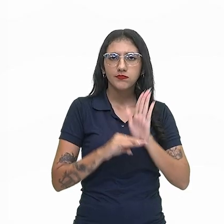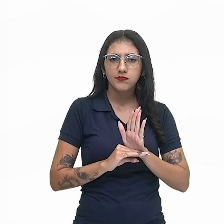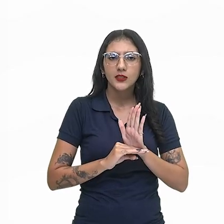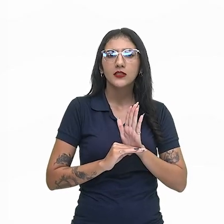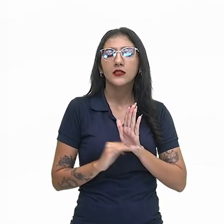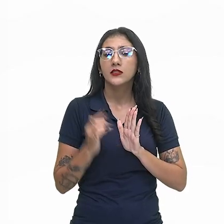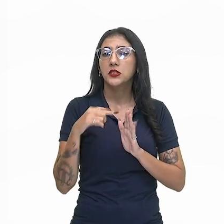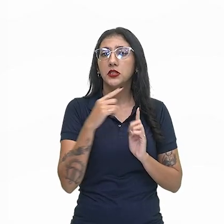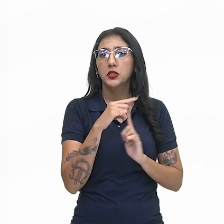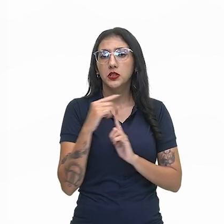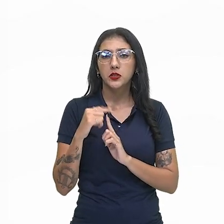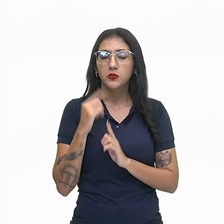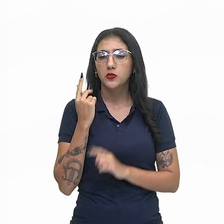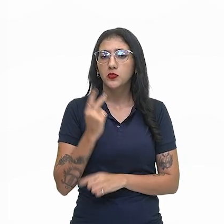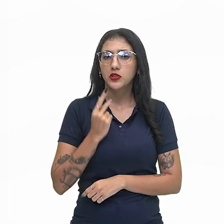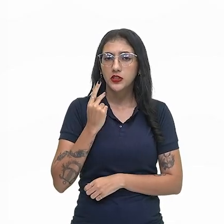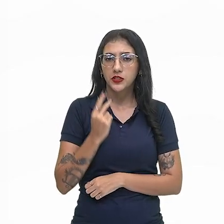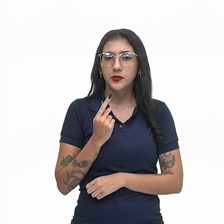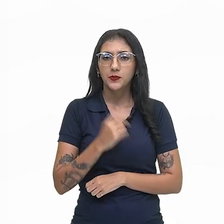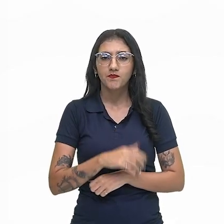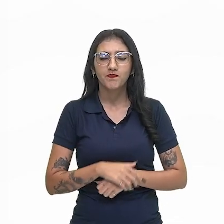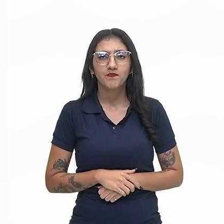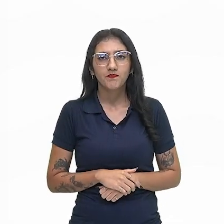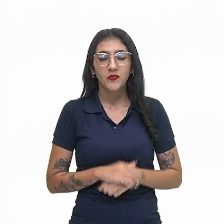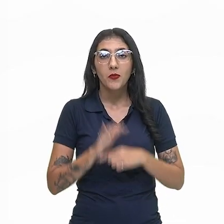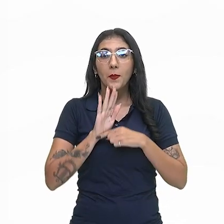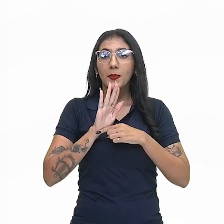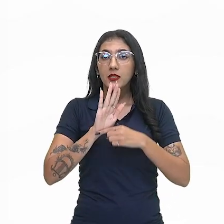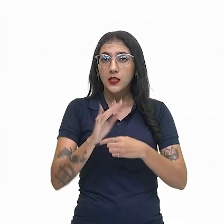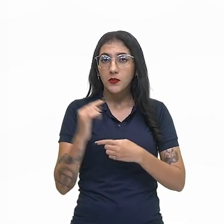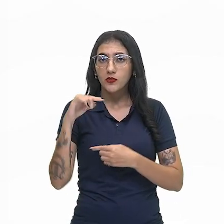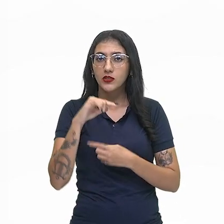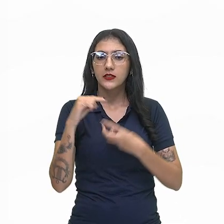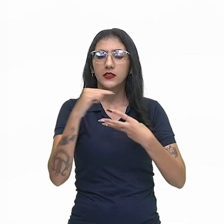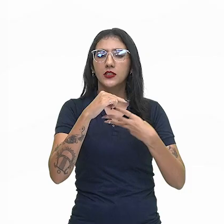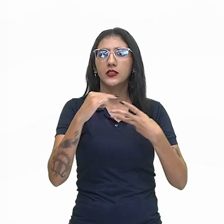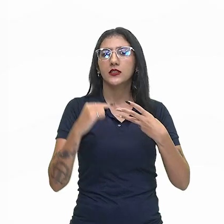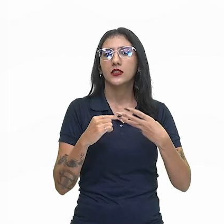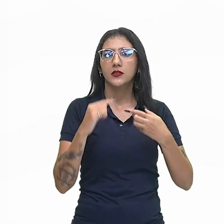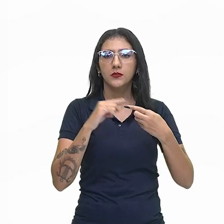dos regimes políticos? Vamos apresentar aqui 3: